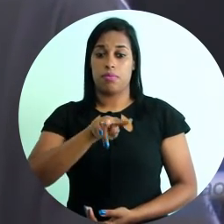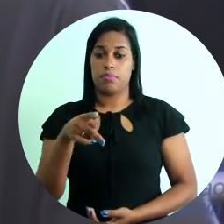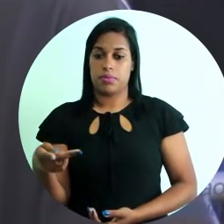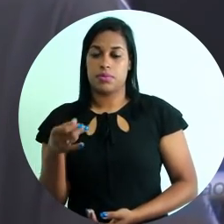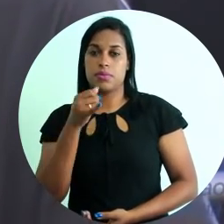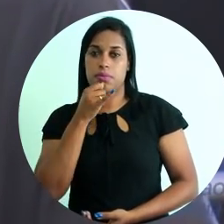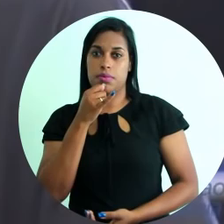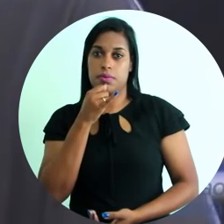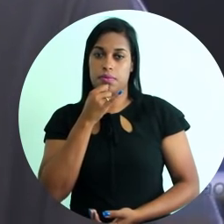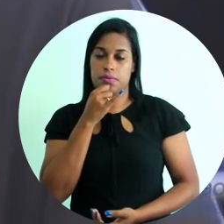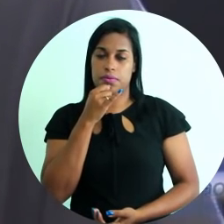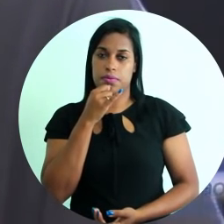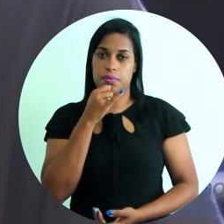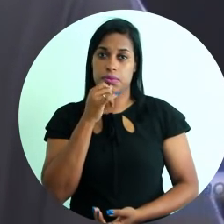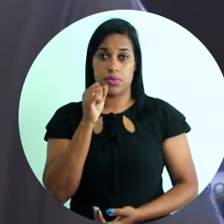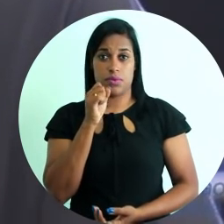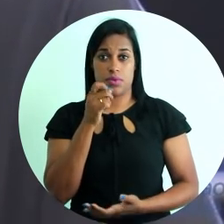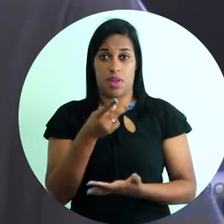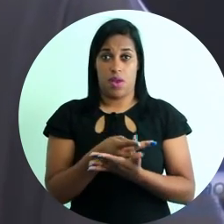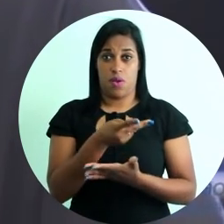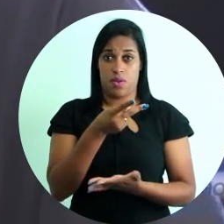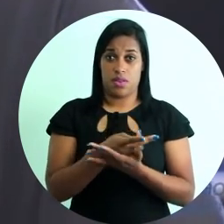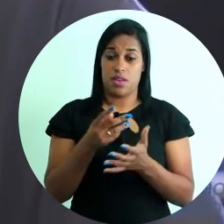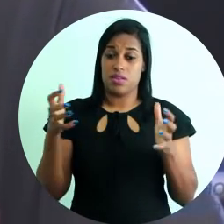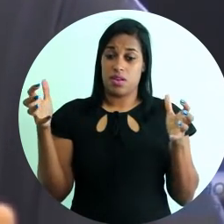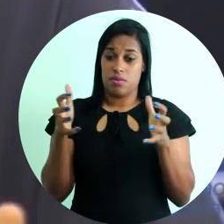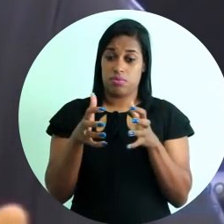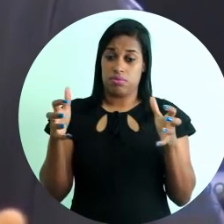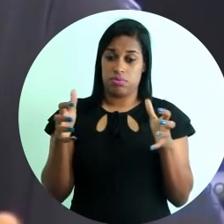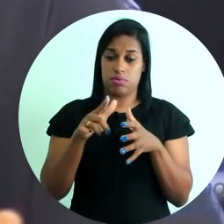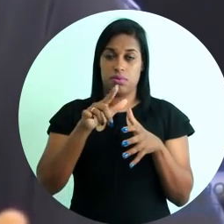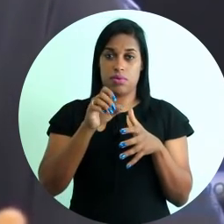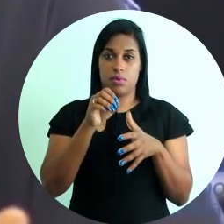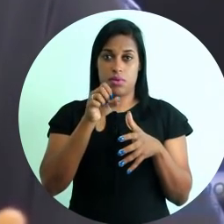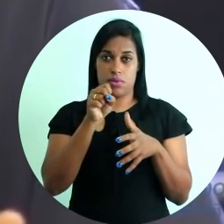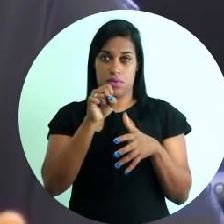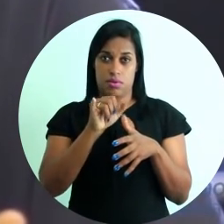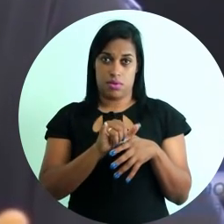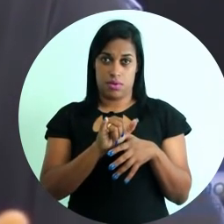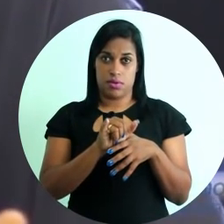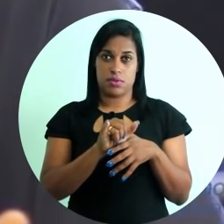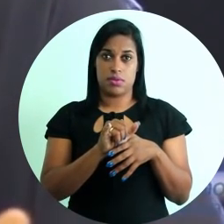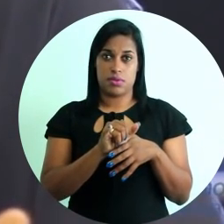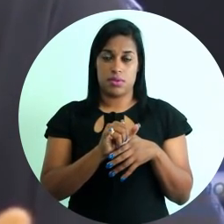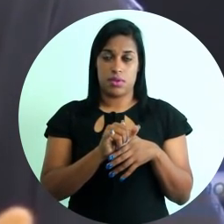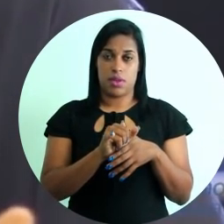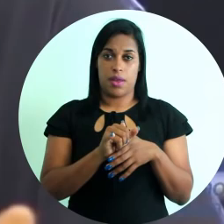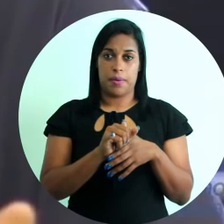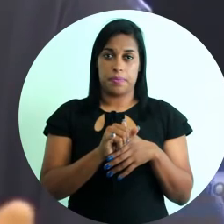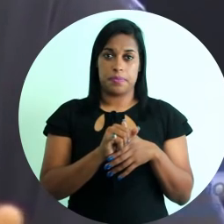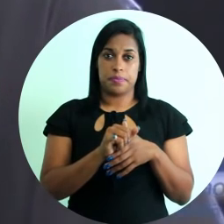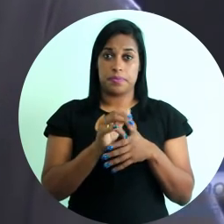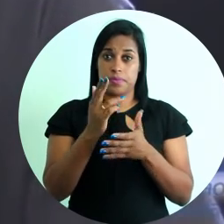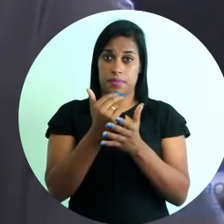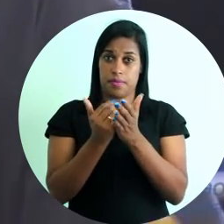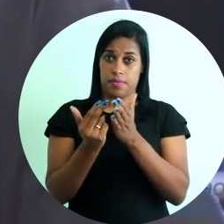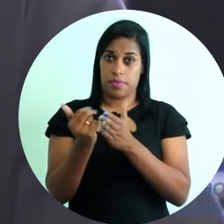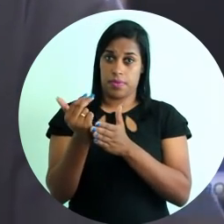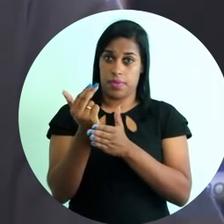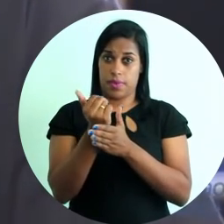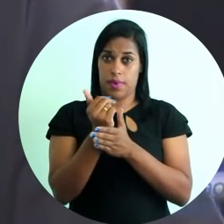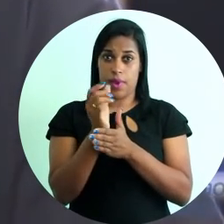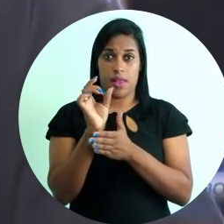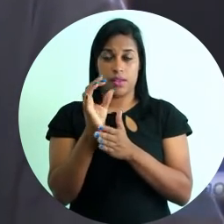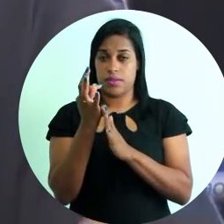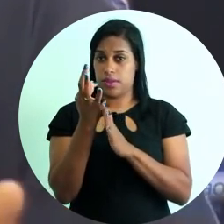por exemplo, do que acontece na compressão lossy. Na compressão lossy, particularmente em imagens, isso não se